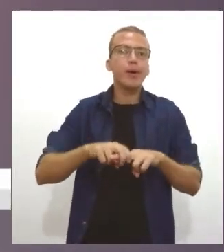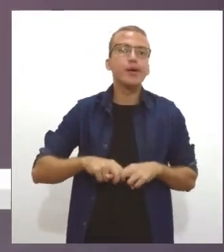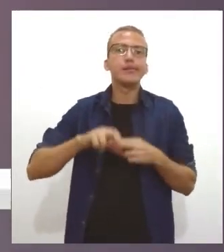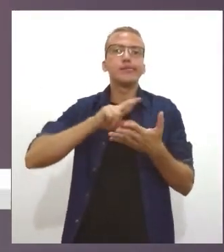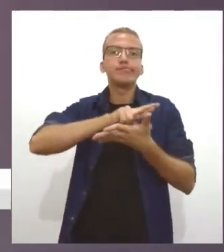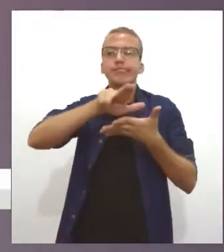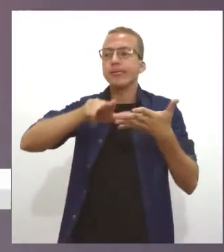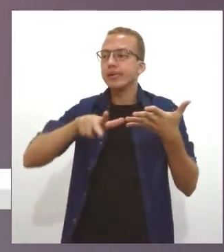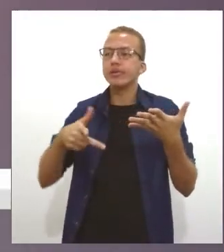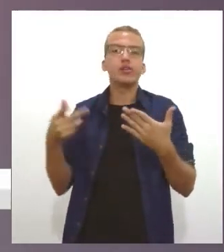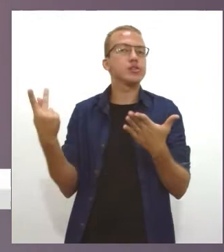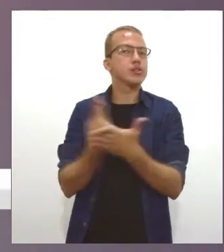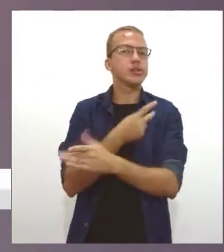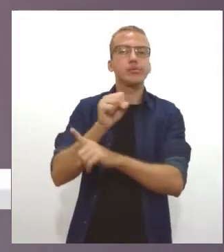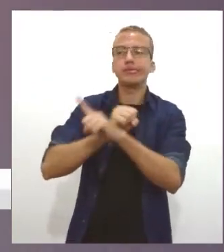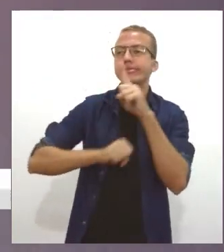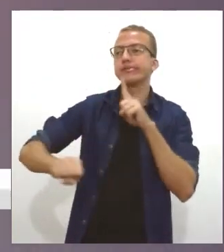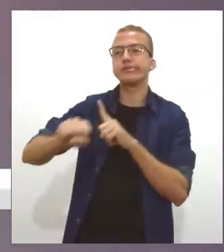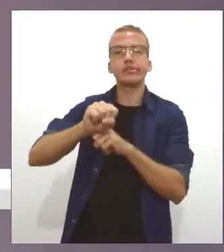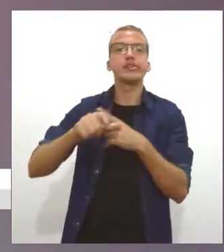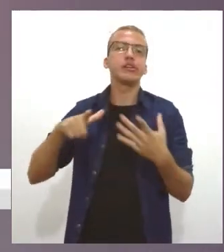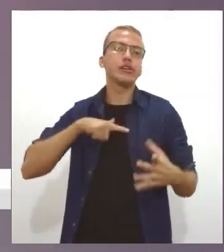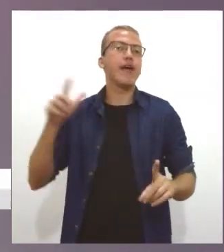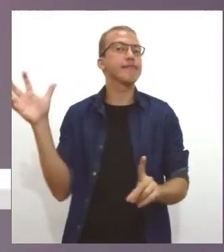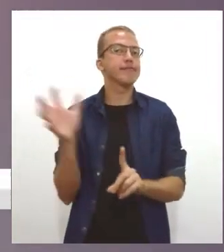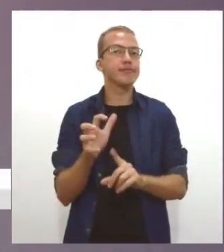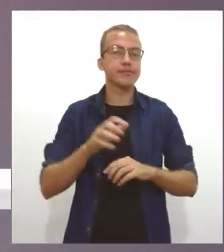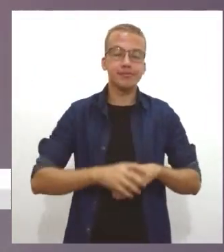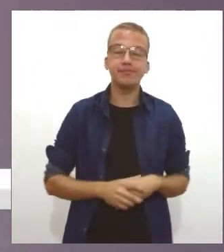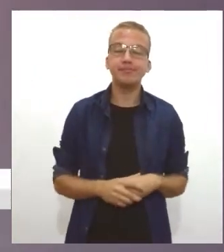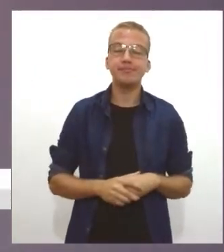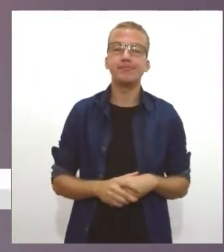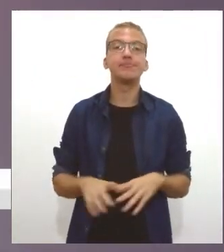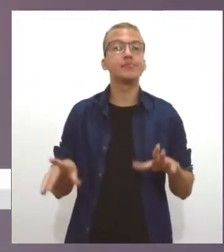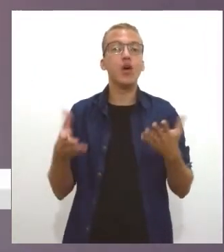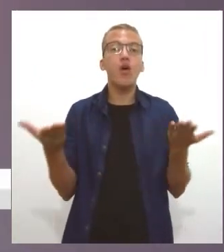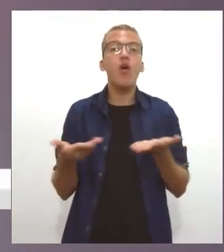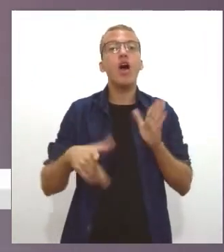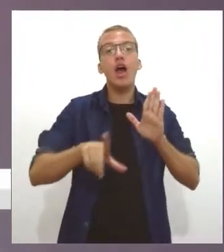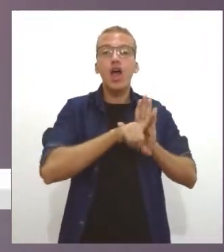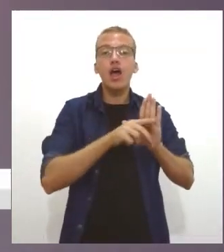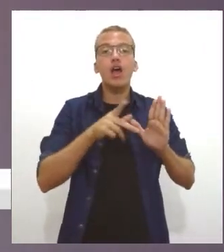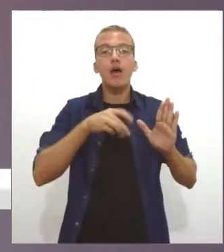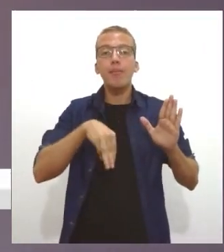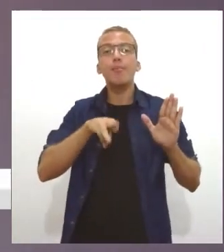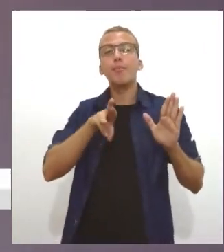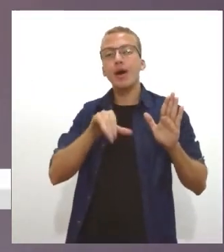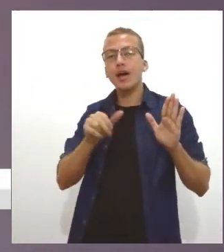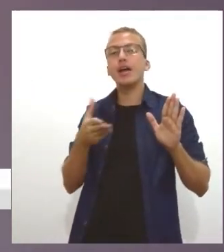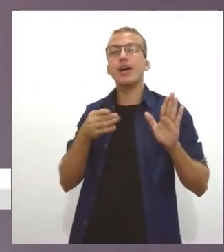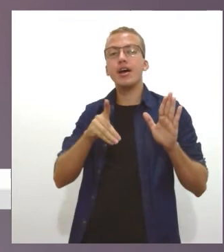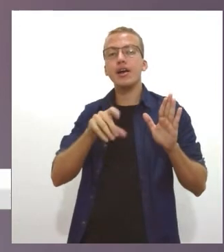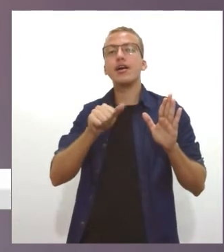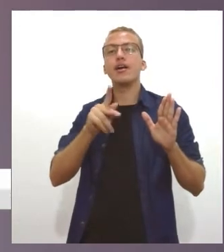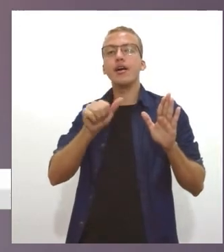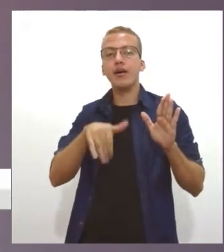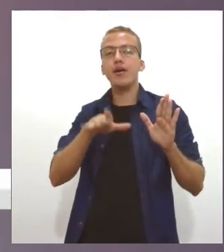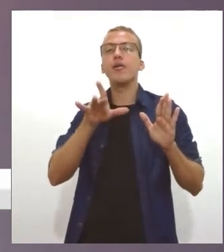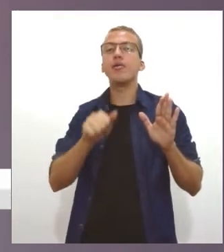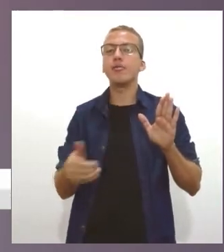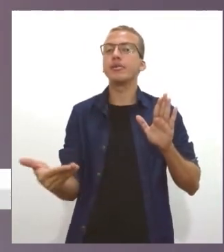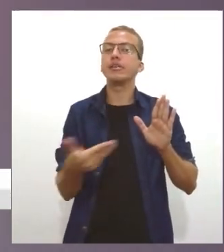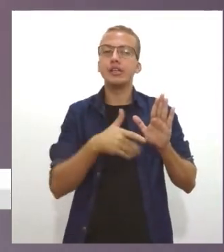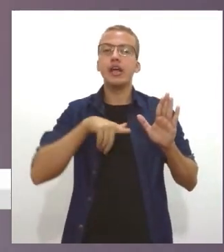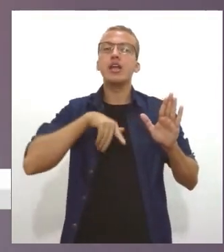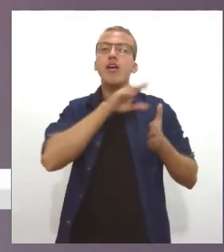social, né, do nosso país. E a Lei Maria da Penha, ela foi importantíssima porque ela trouxe diversos instrumentos. Como o prefeito de Muripibeca falou, um deles,